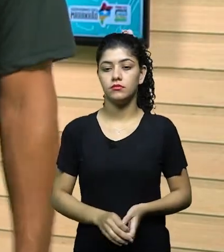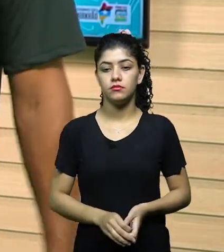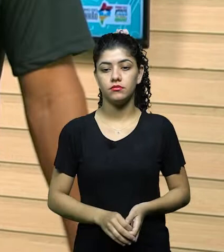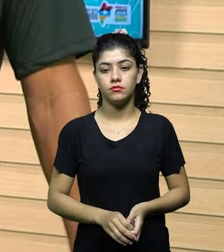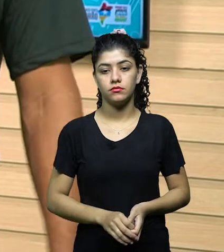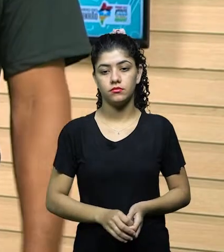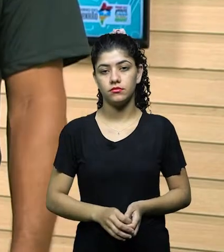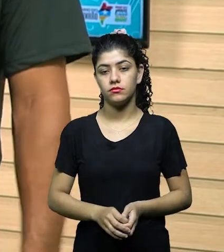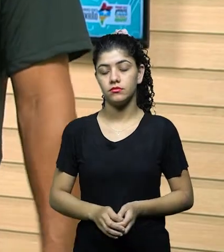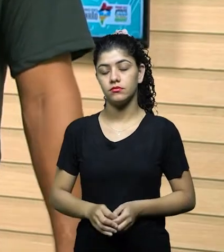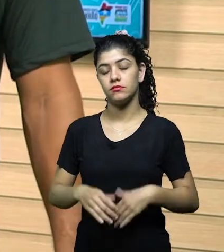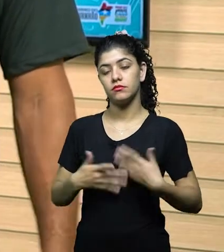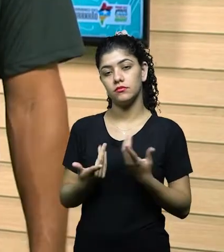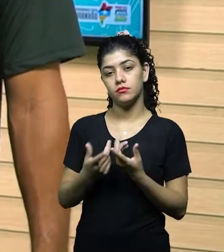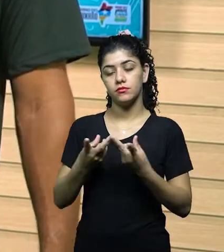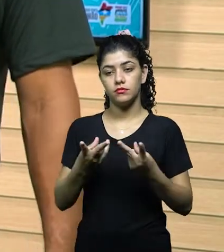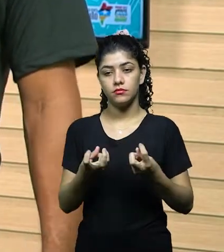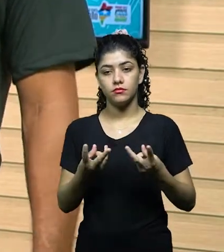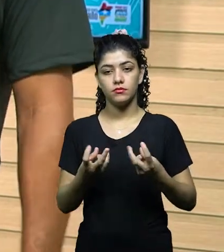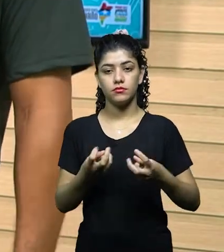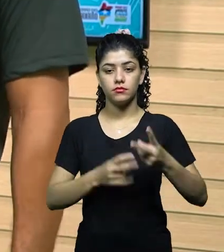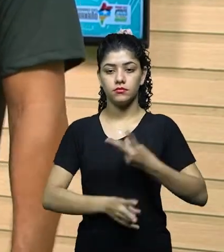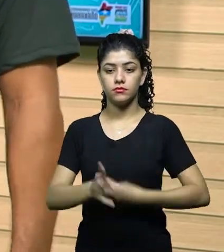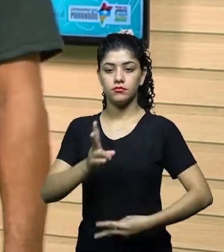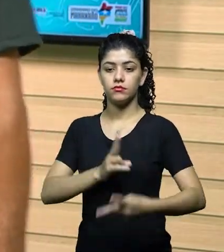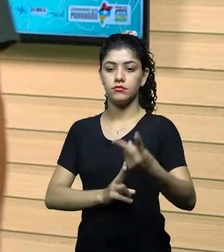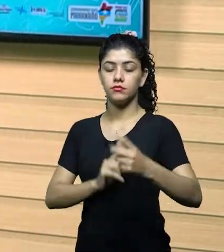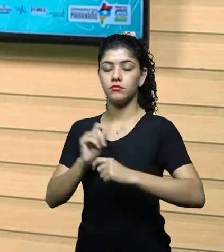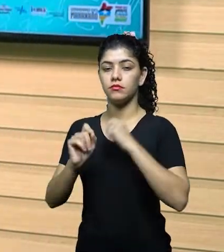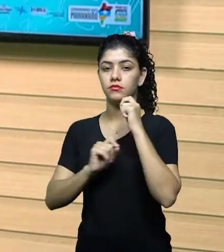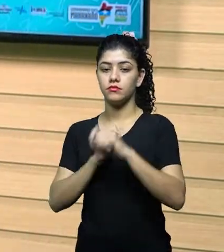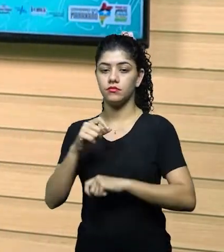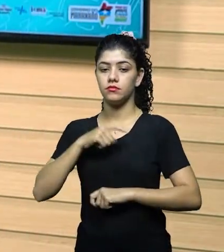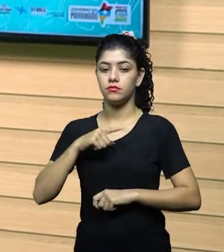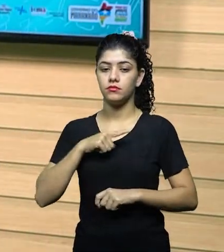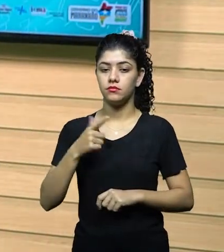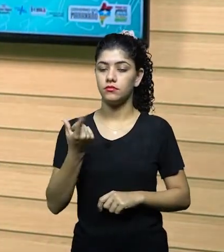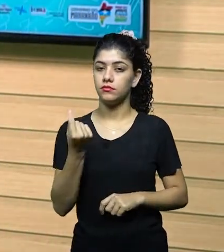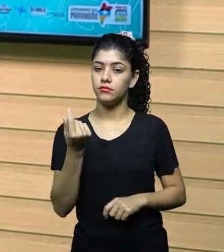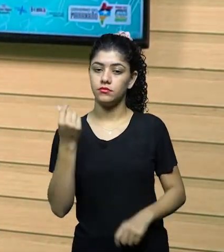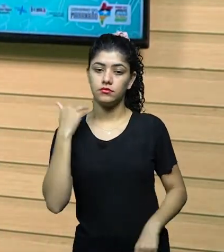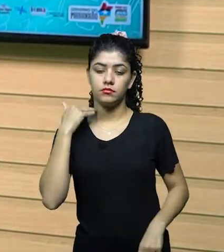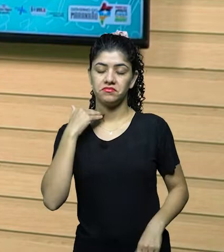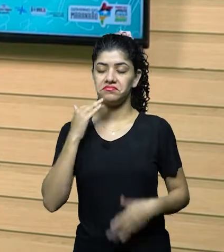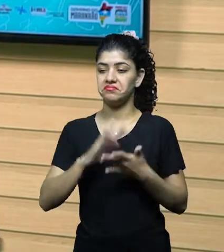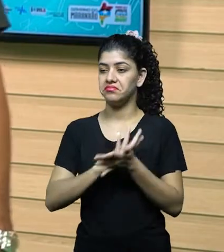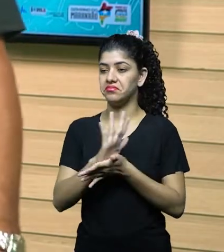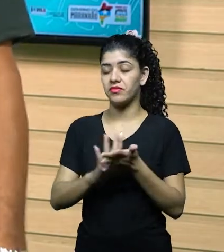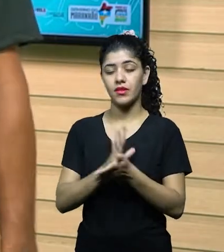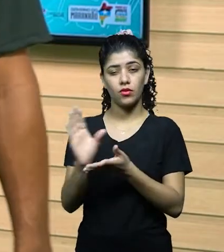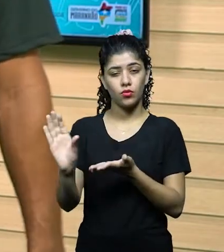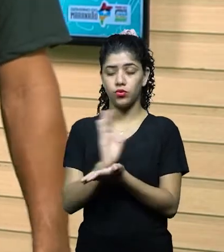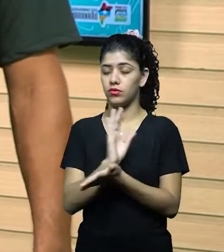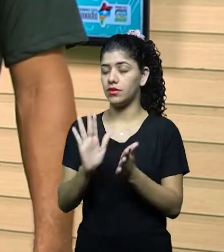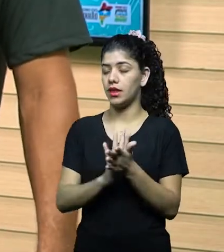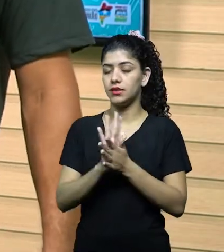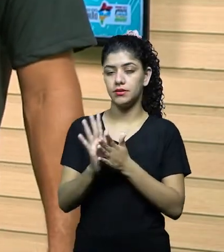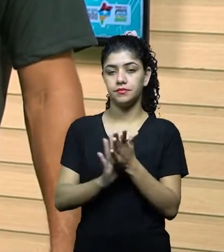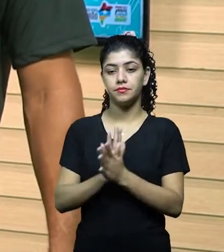poupança. Então, a gente sempre percebe que quem tem dinheiro investido na poupança quase não rende nada,